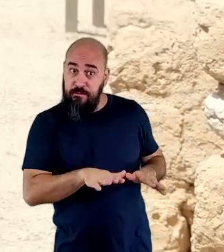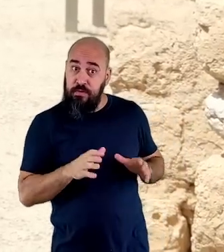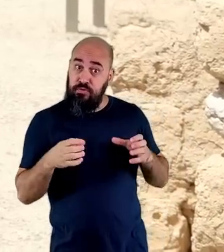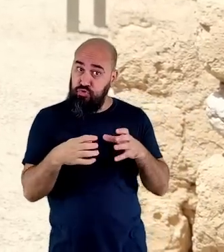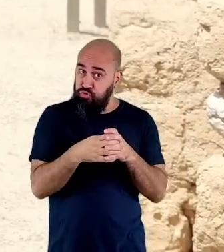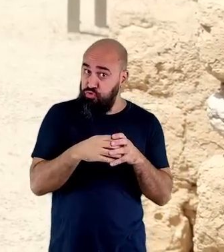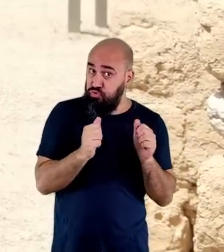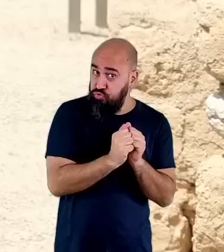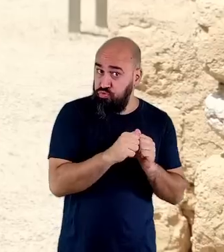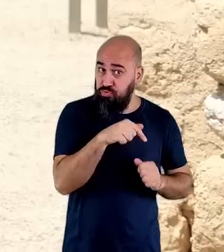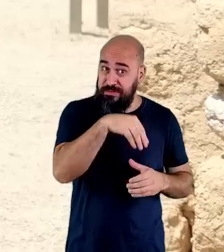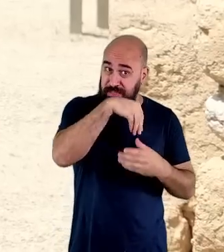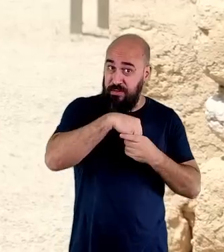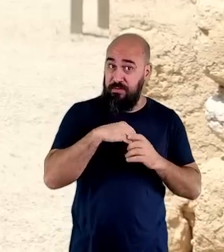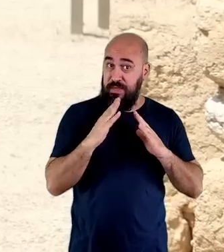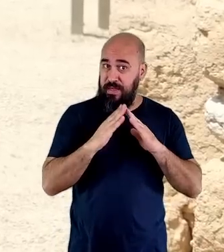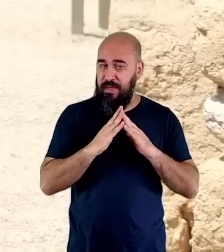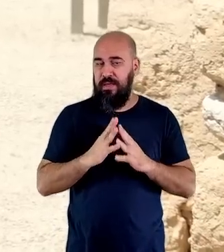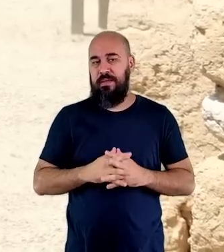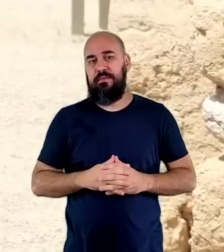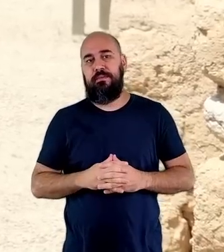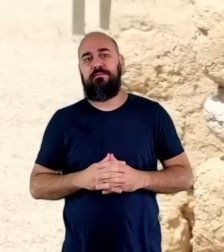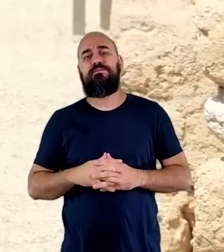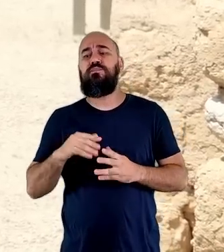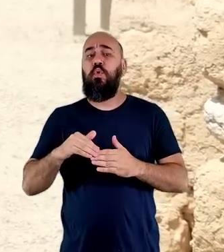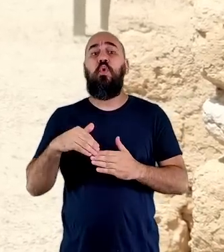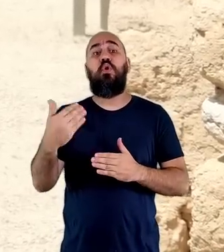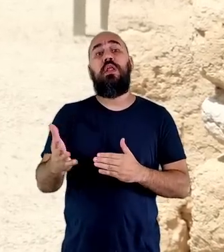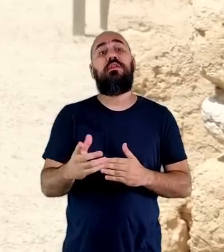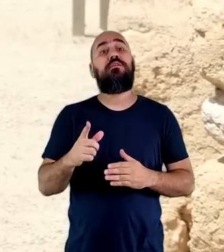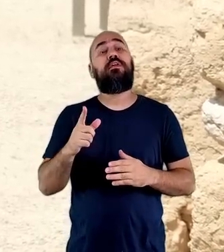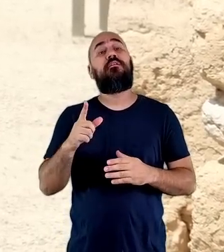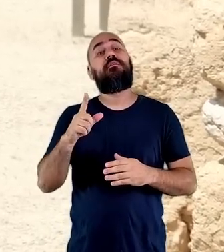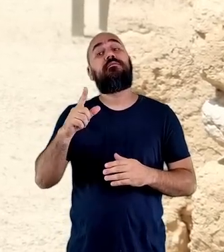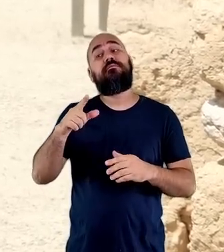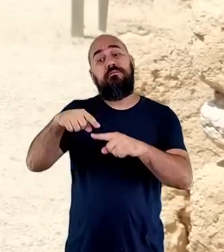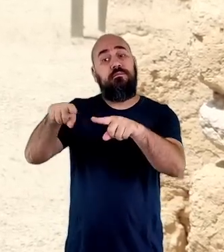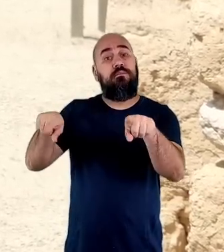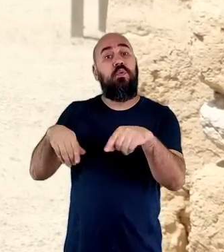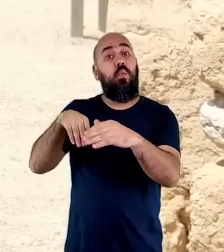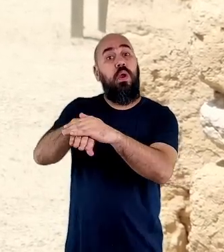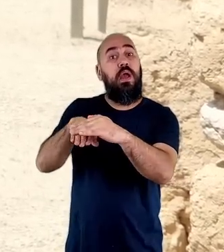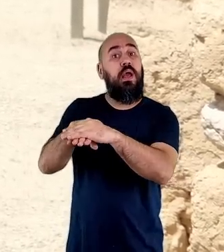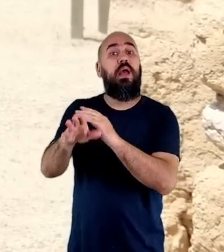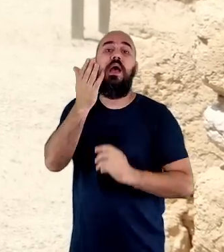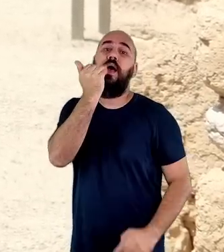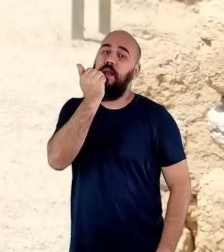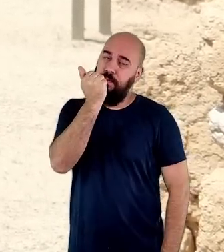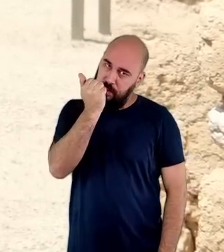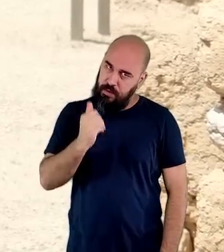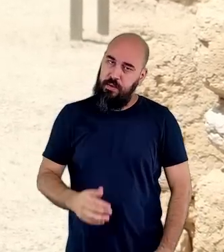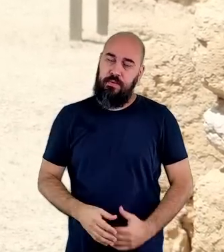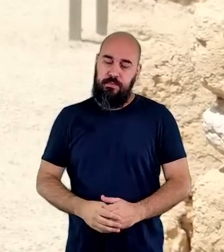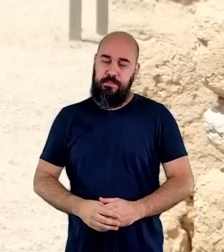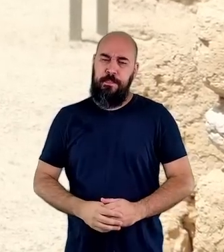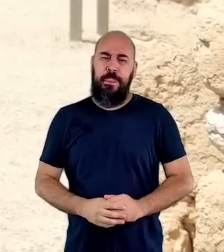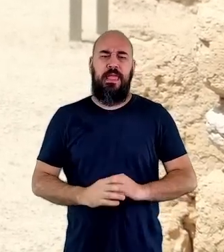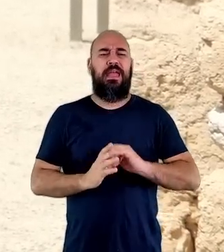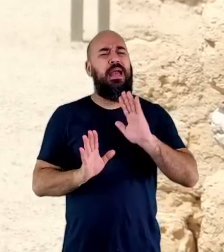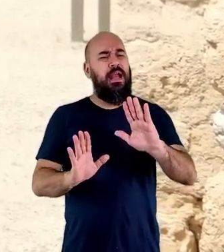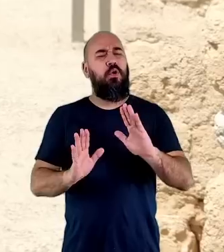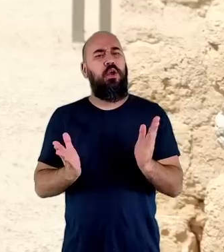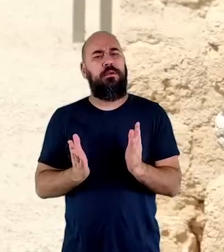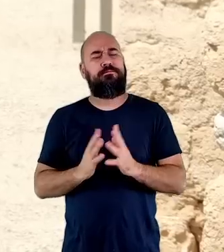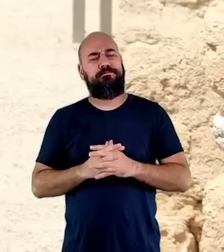Do outro lado ali, depois vou mostrar para vocês, ficava o estoque de alimentos da família. Agora, vamos pegar essa informação arqueológica que eu